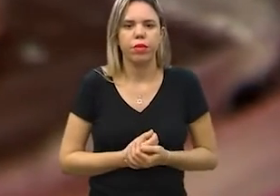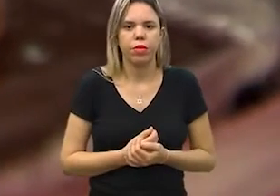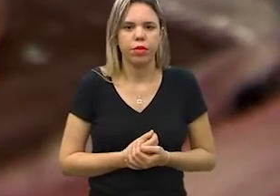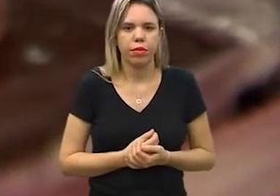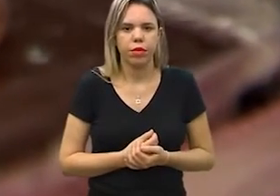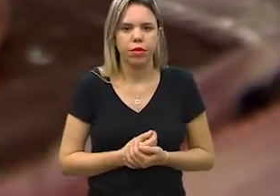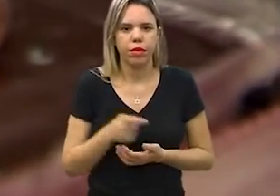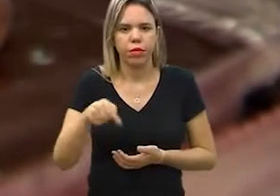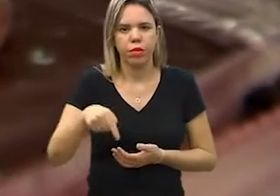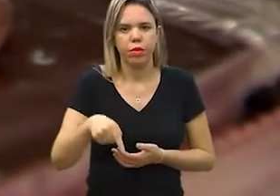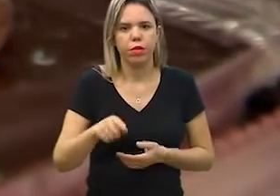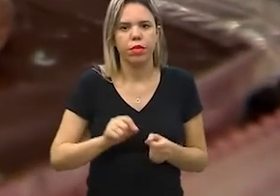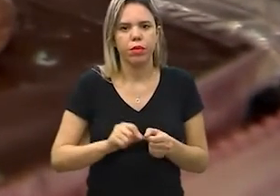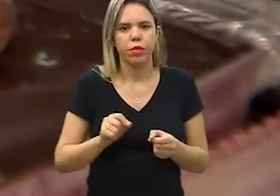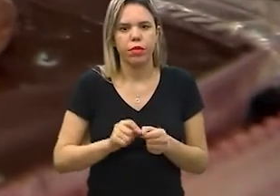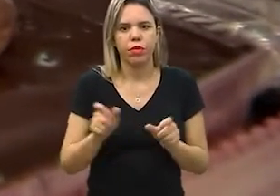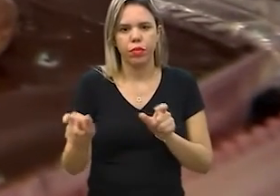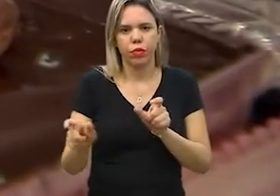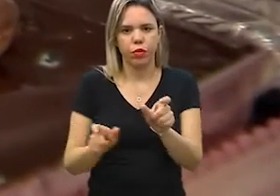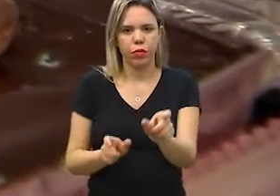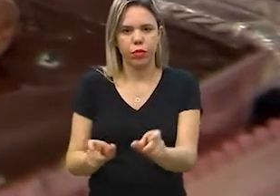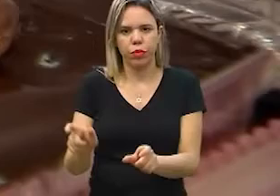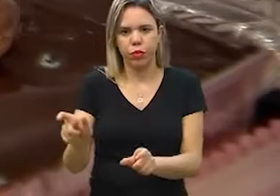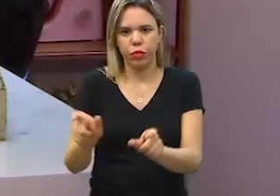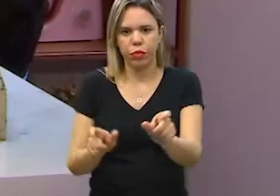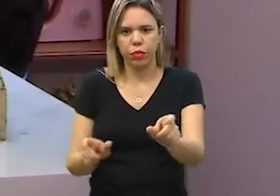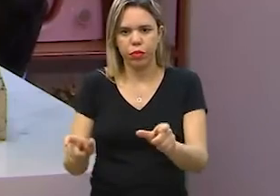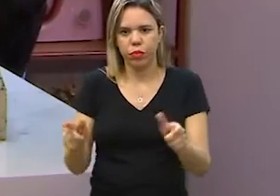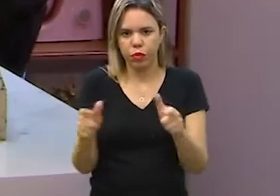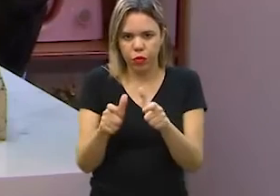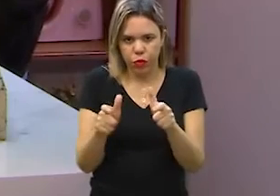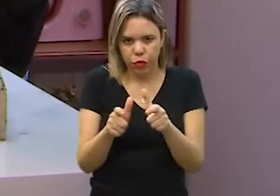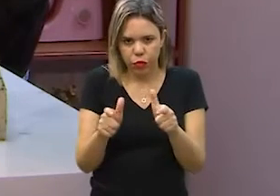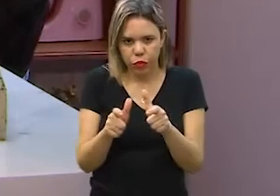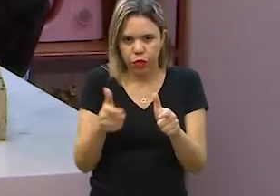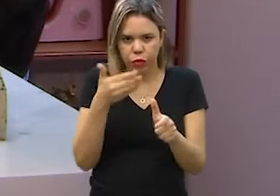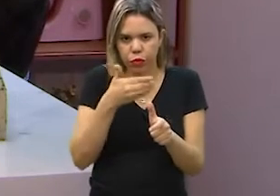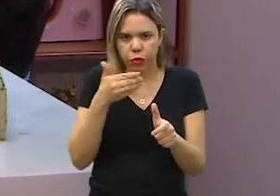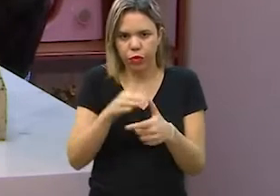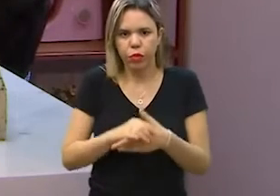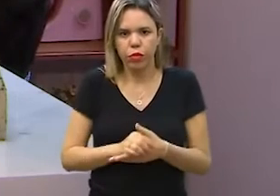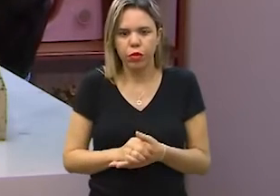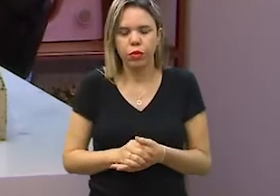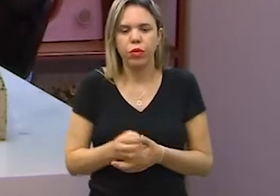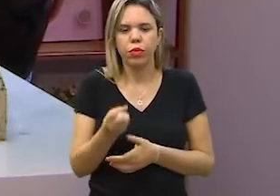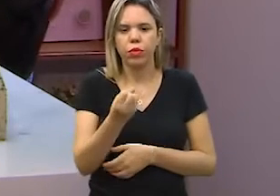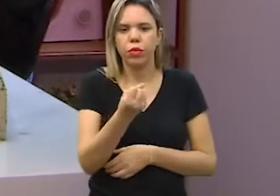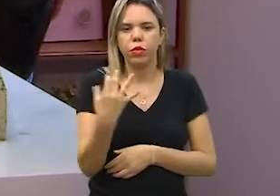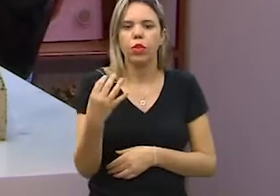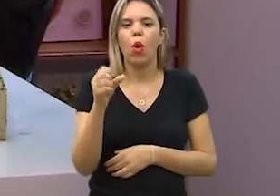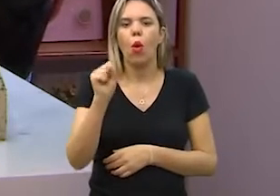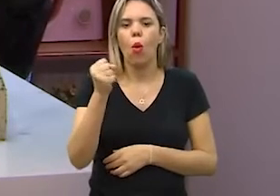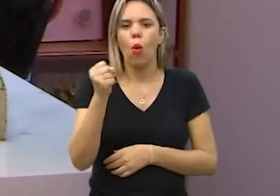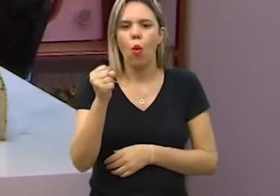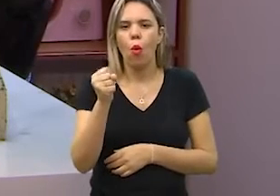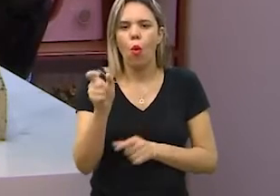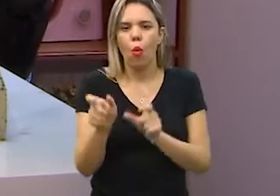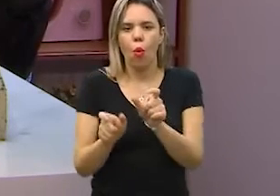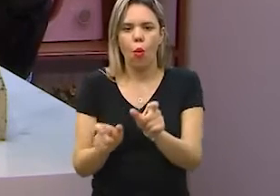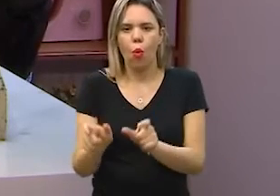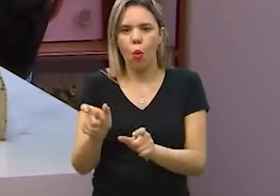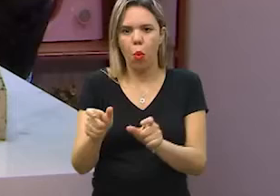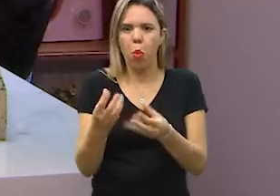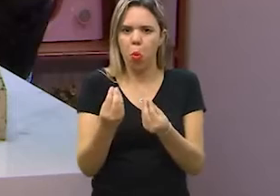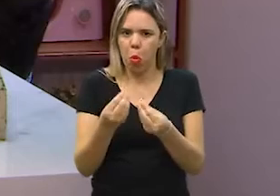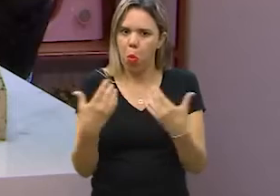Mesma receita. E aqui a gente fracionou ela nas marmitinhas doces. E aí rende 8 porções? Rende 8 porções.